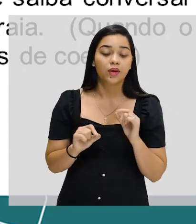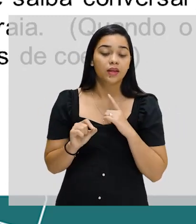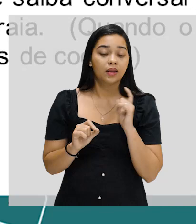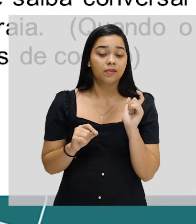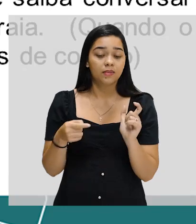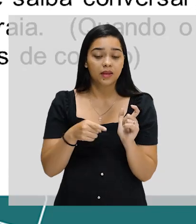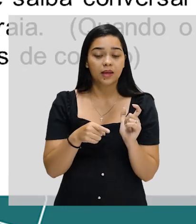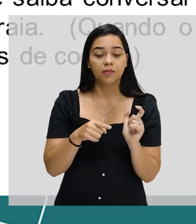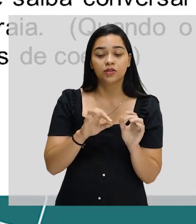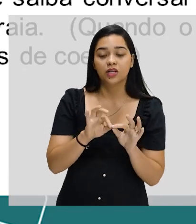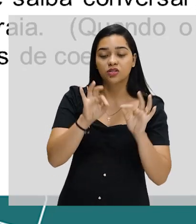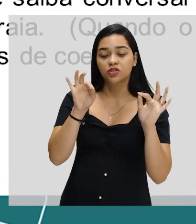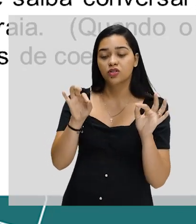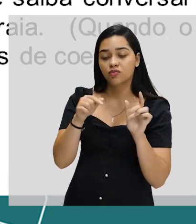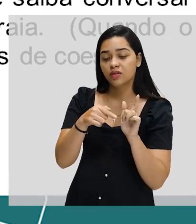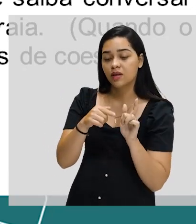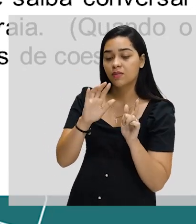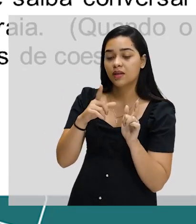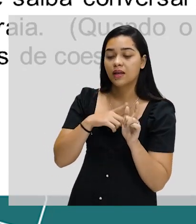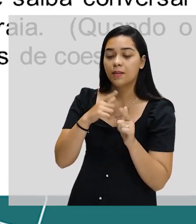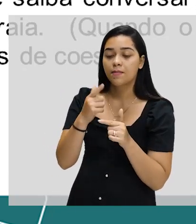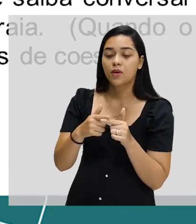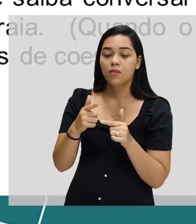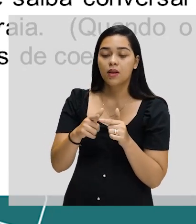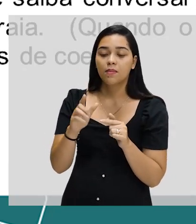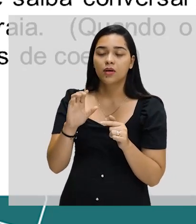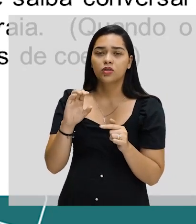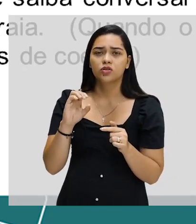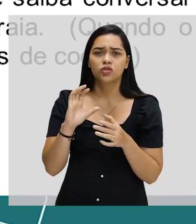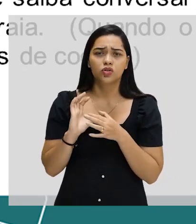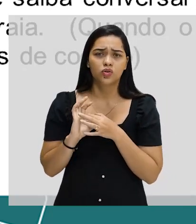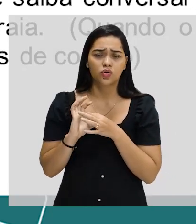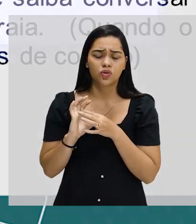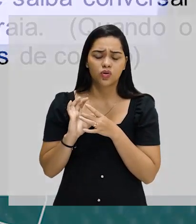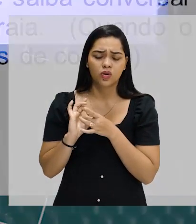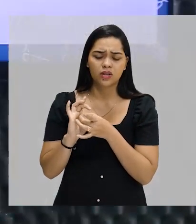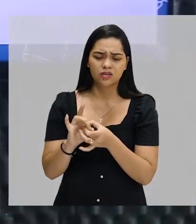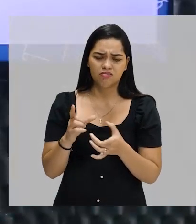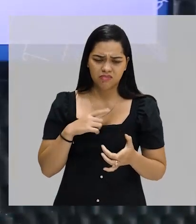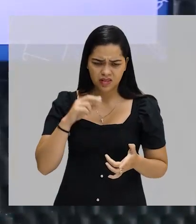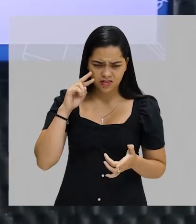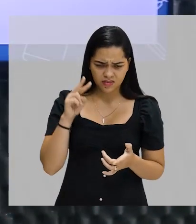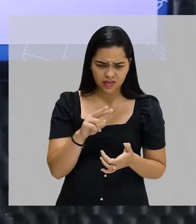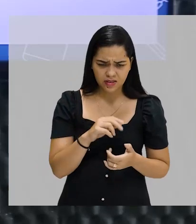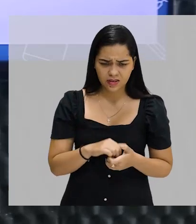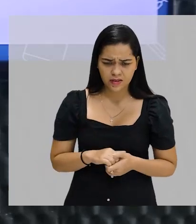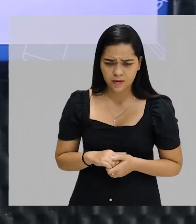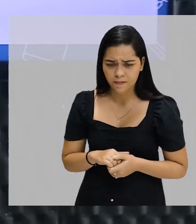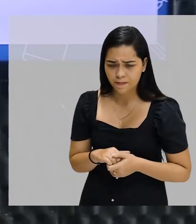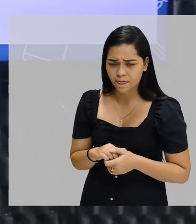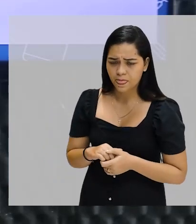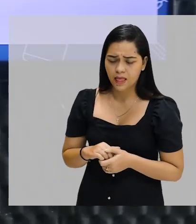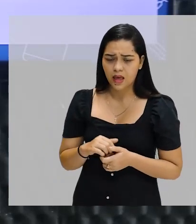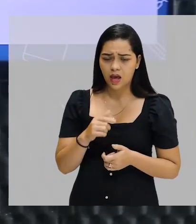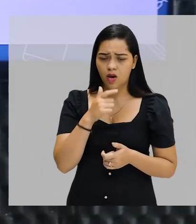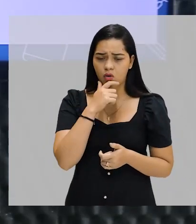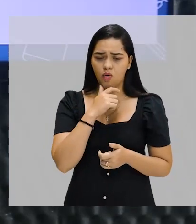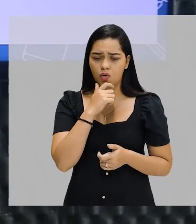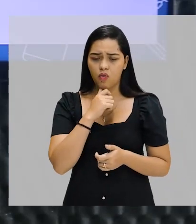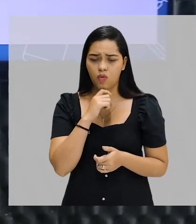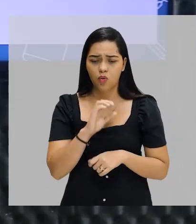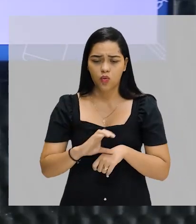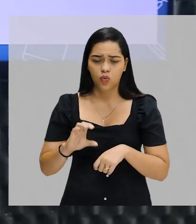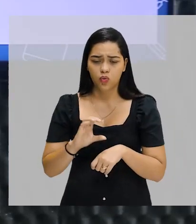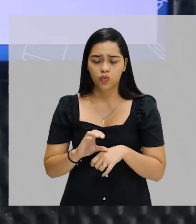Quando o termo regente está distante do termo regito, há problema de coesão. Observa como está essa construção aqui. Dá-se chance ao garoto com curso primário